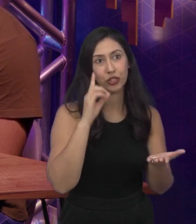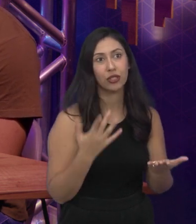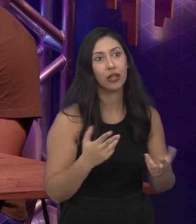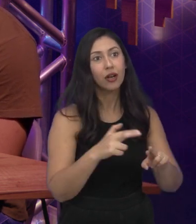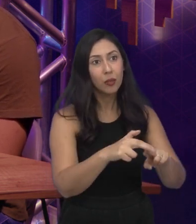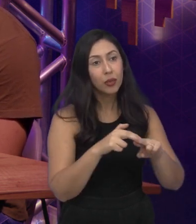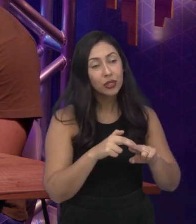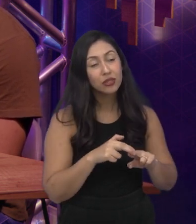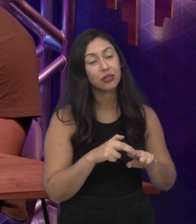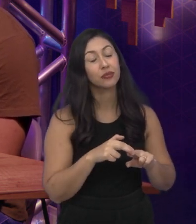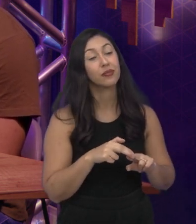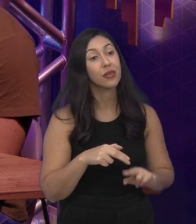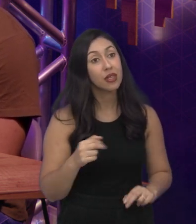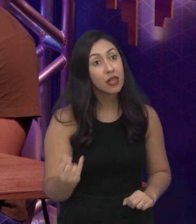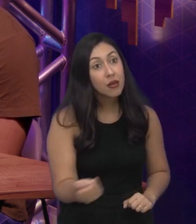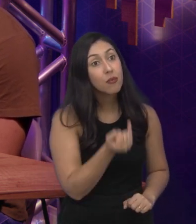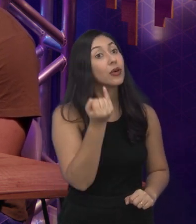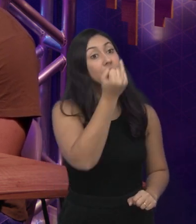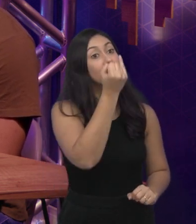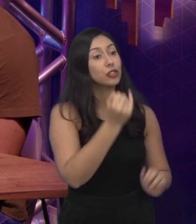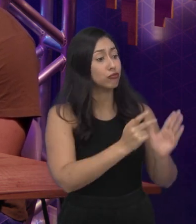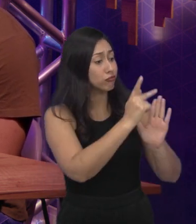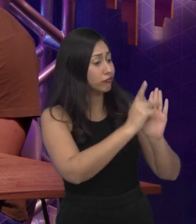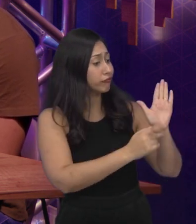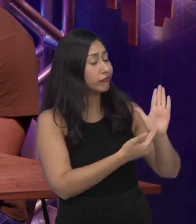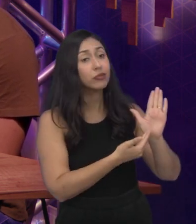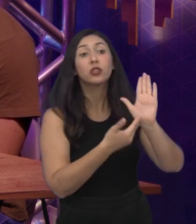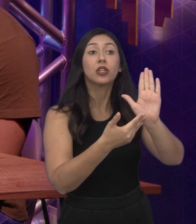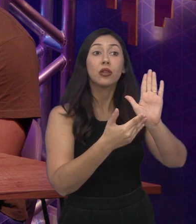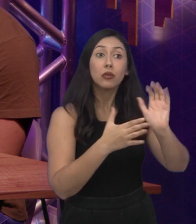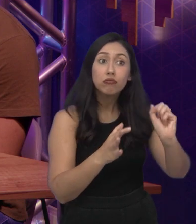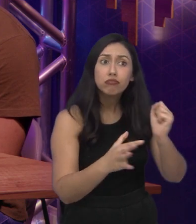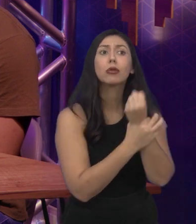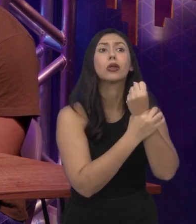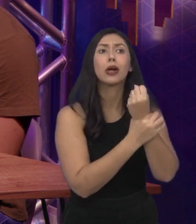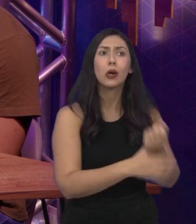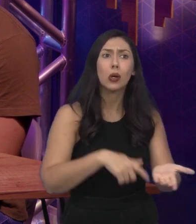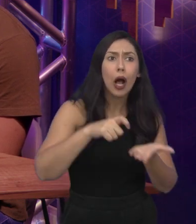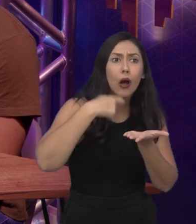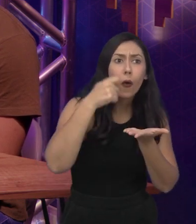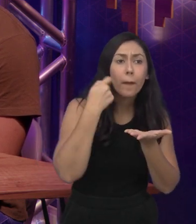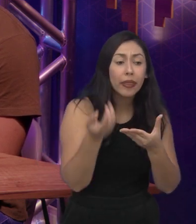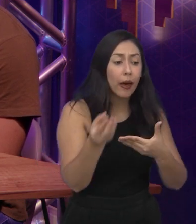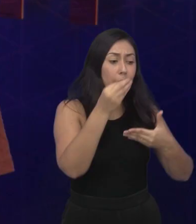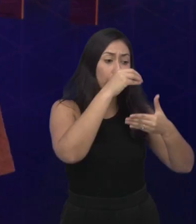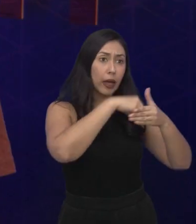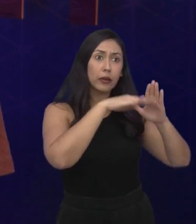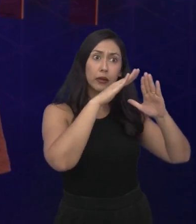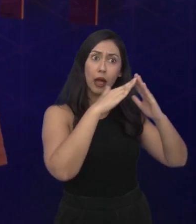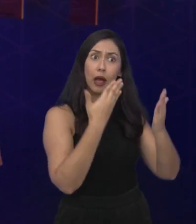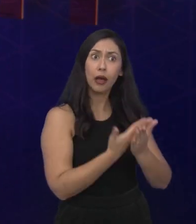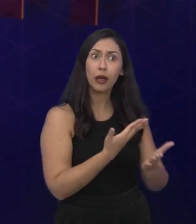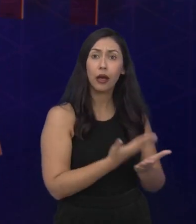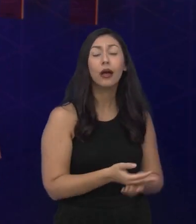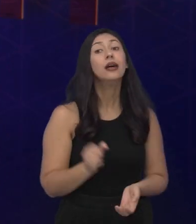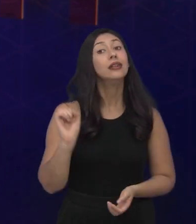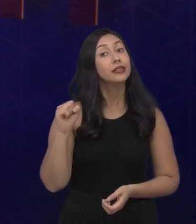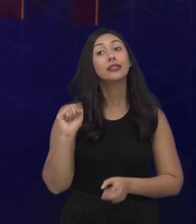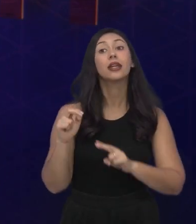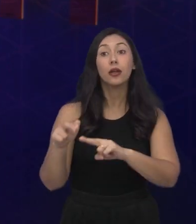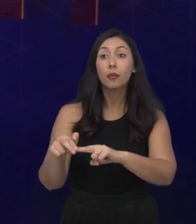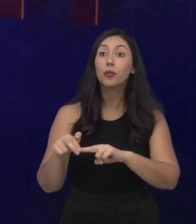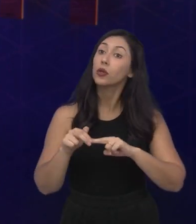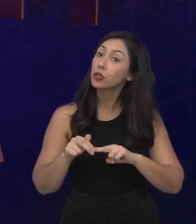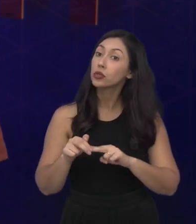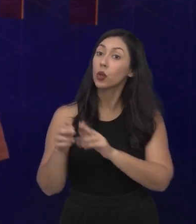a importância disso, de projetos como esse, que garantem então a alimentação na escola. Vicky, é exatamente por